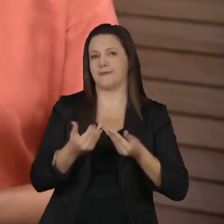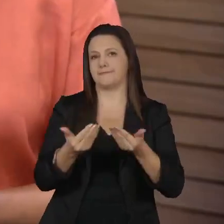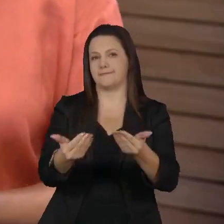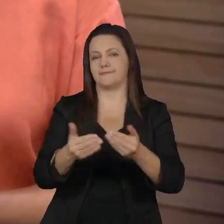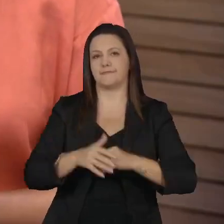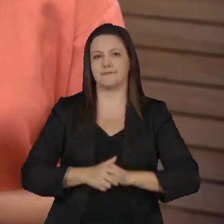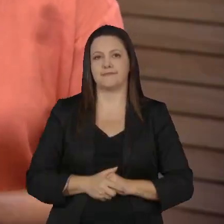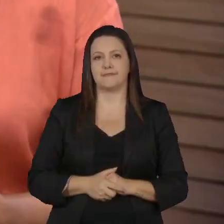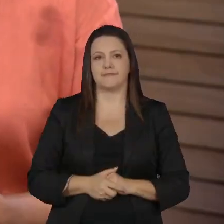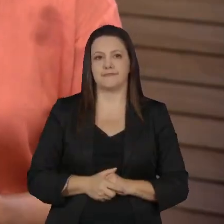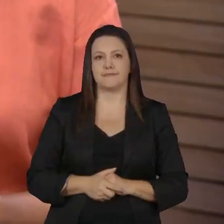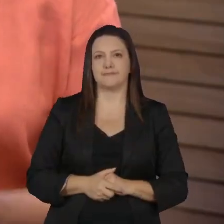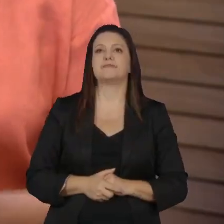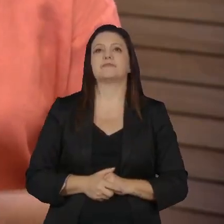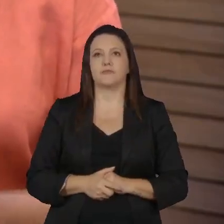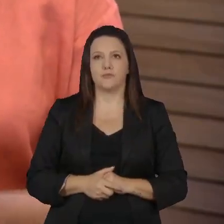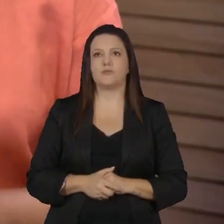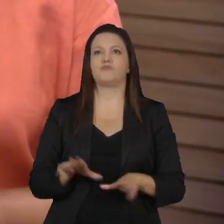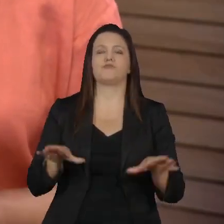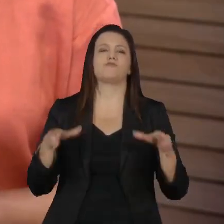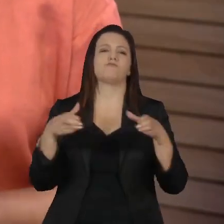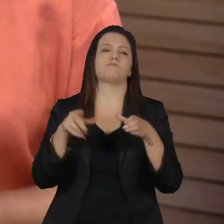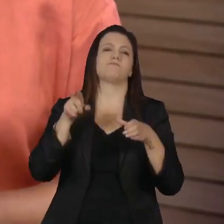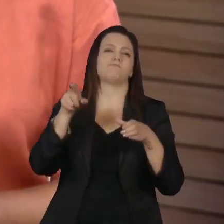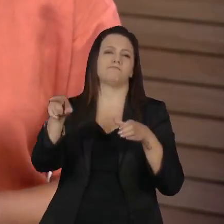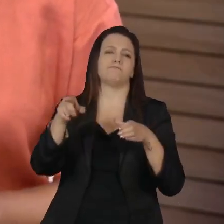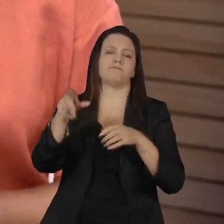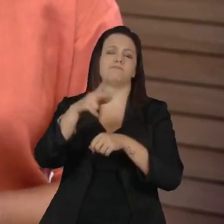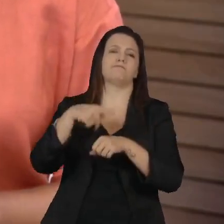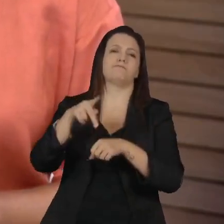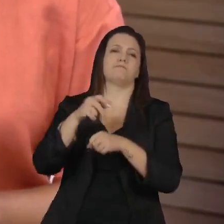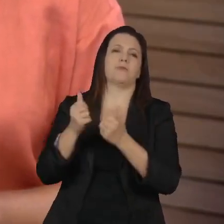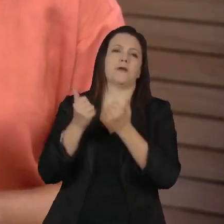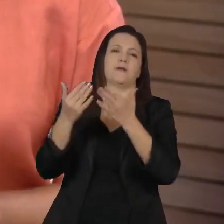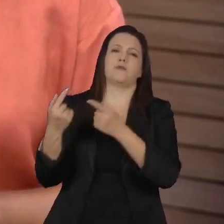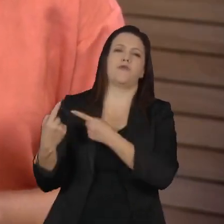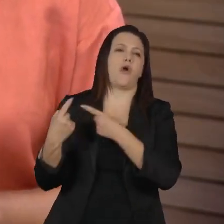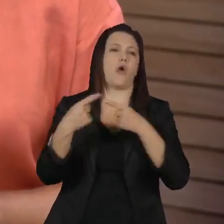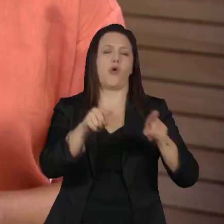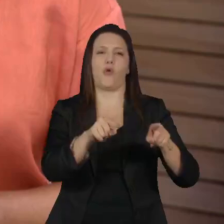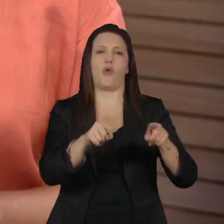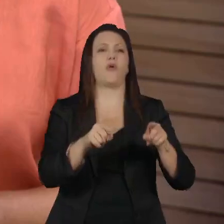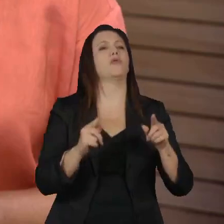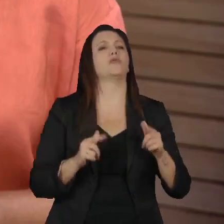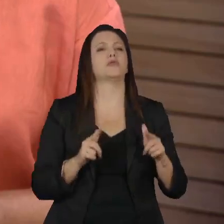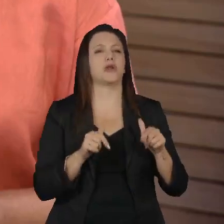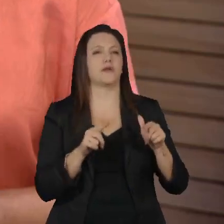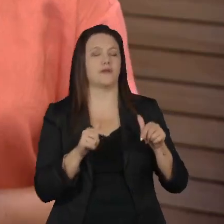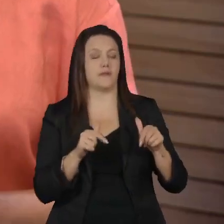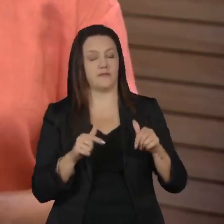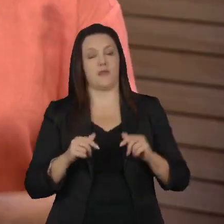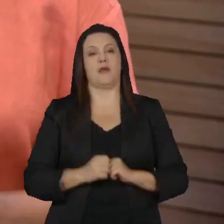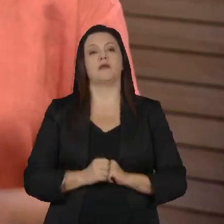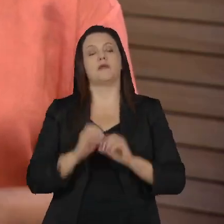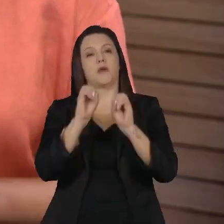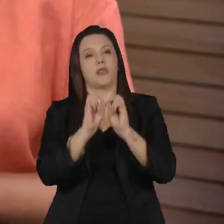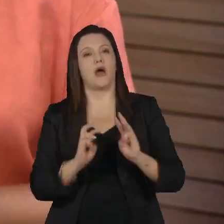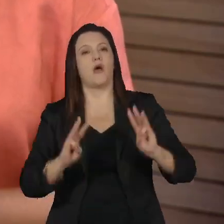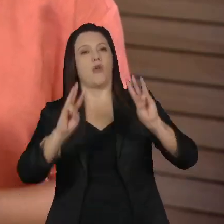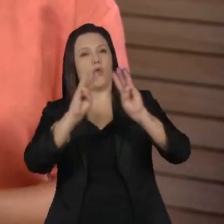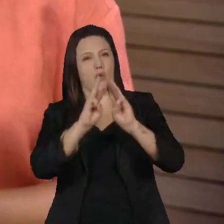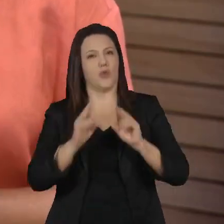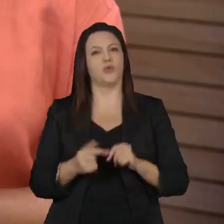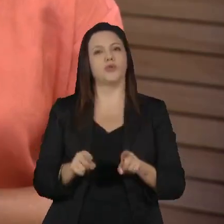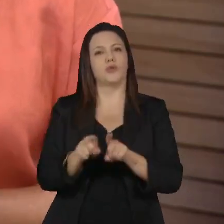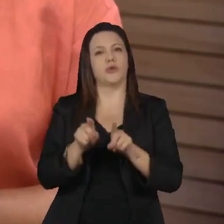Parte da comunidade internacional condenou os ataques israelenses. As tropas de paz da ONU no Líbano e a ordem de retirada